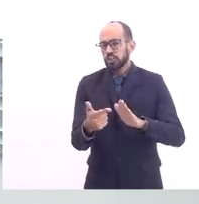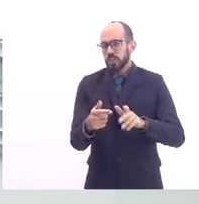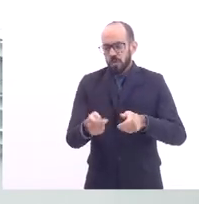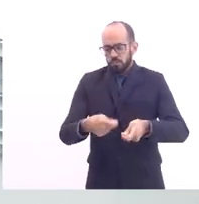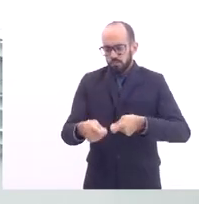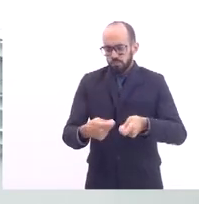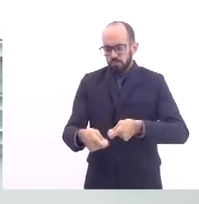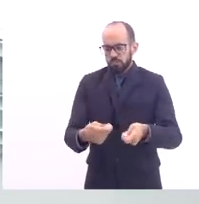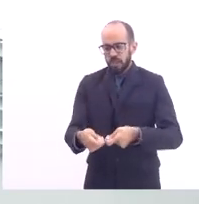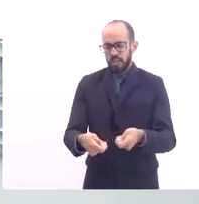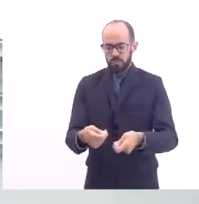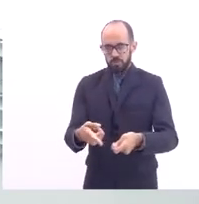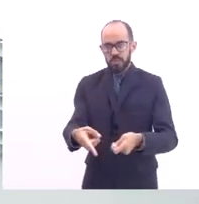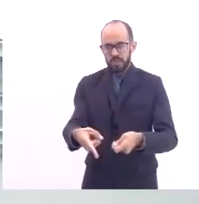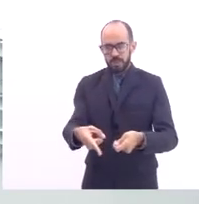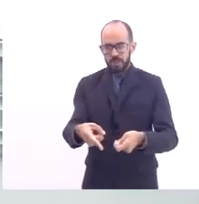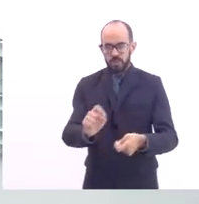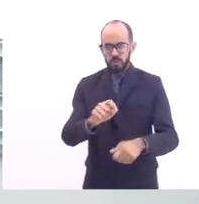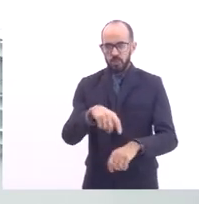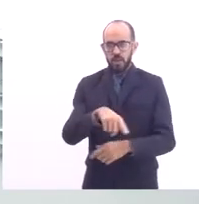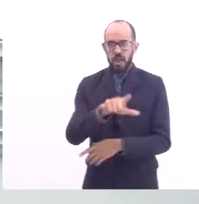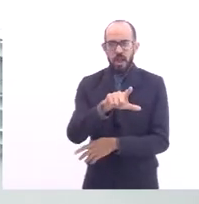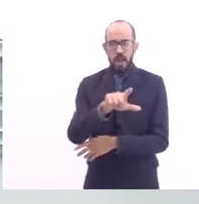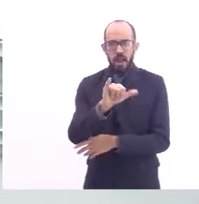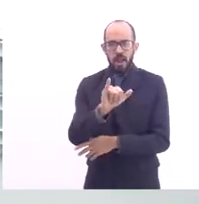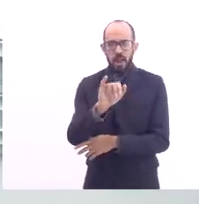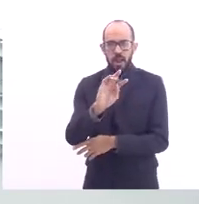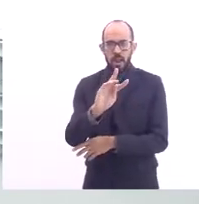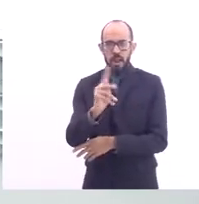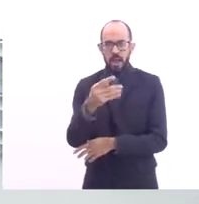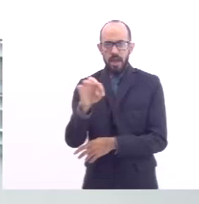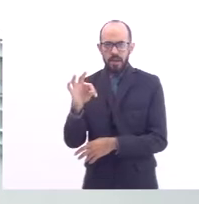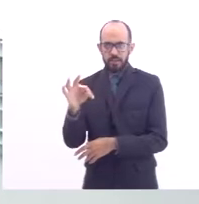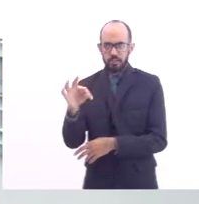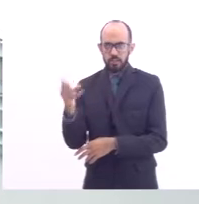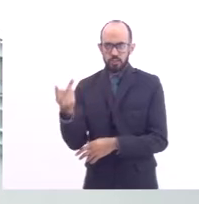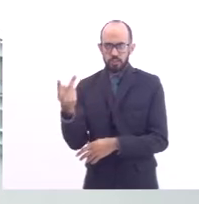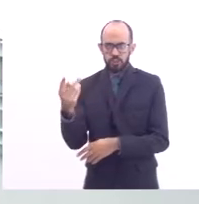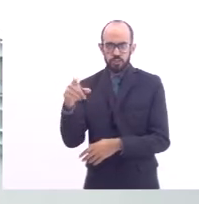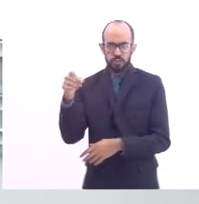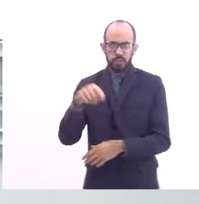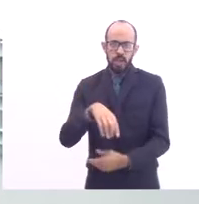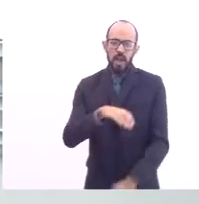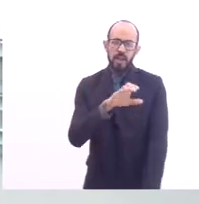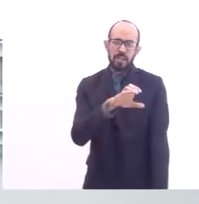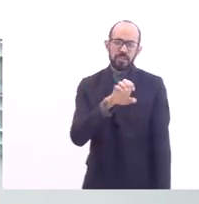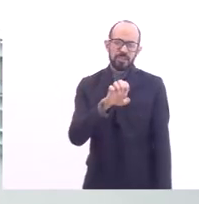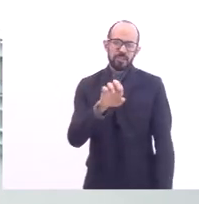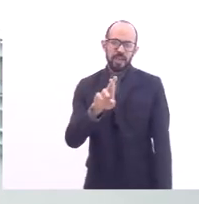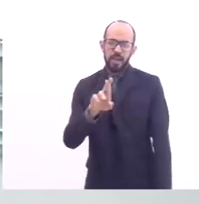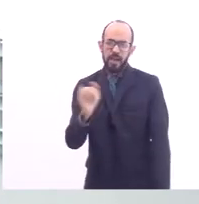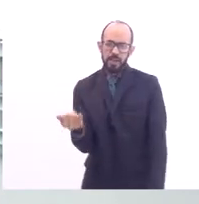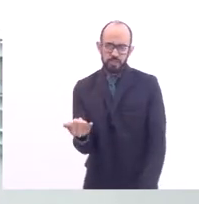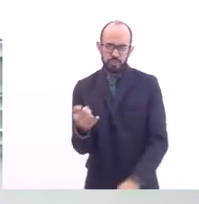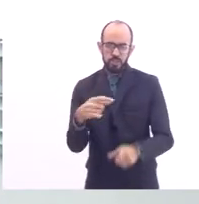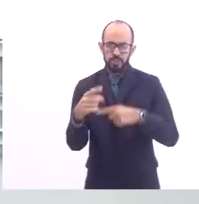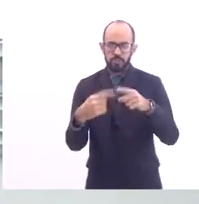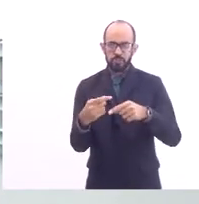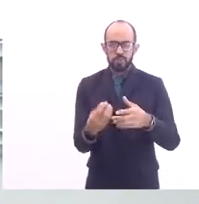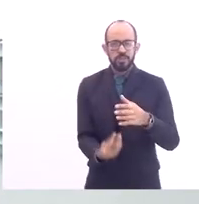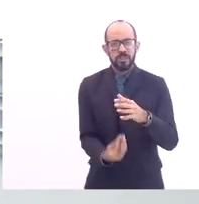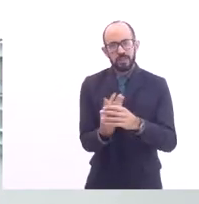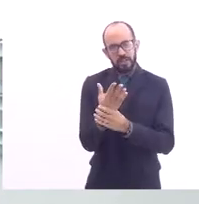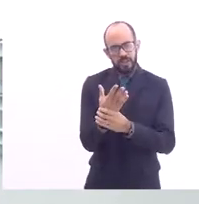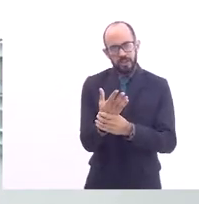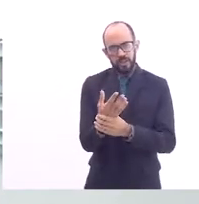são vendidas, basicamente Light, Celso no Espírito Santo, a Serge aqui no Rio de Janeiro, e só depois se cria todo o